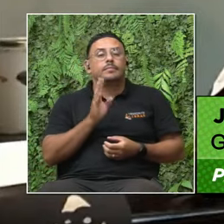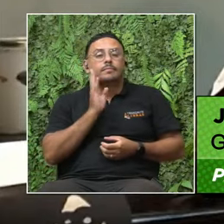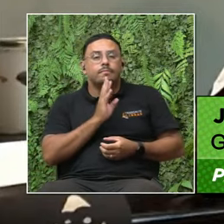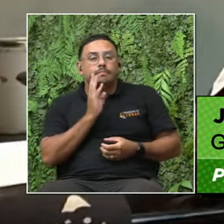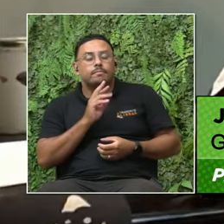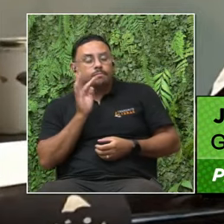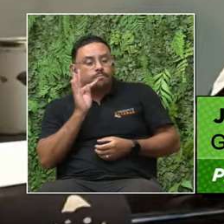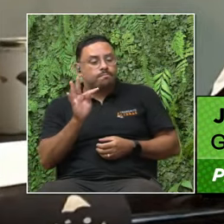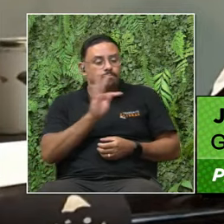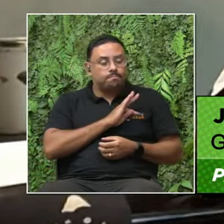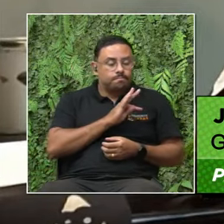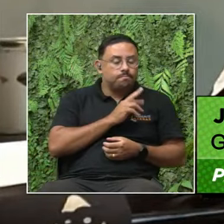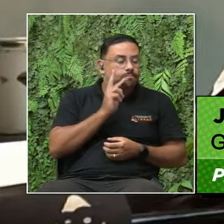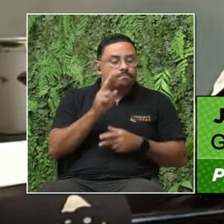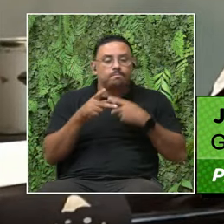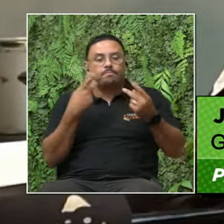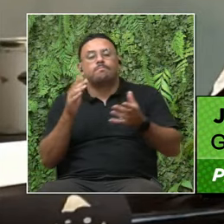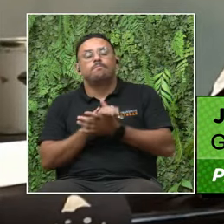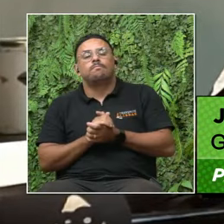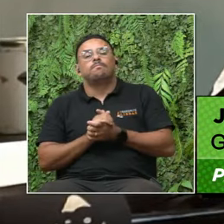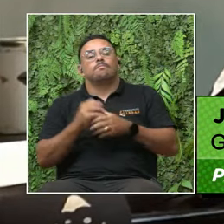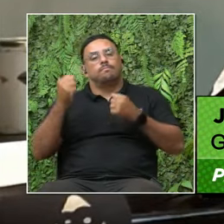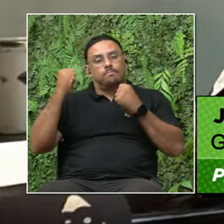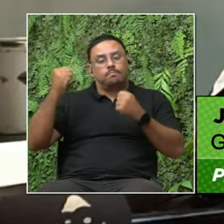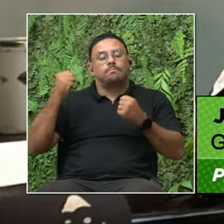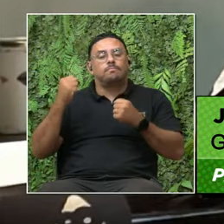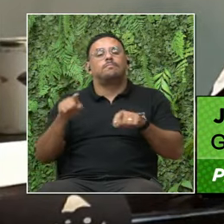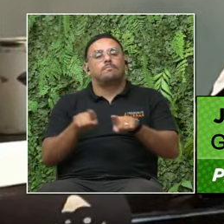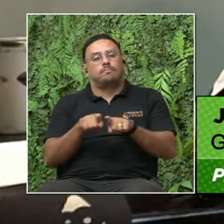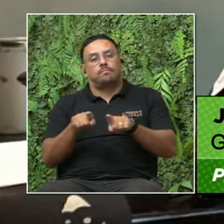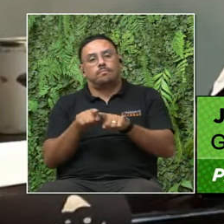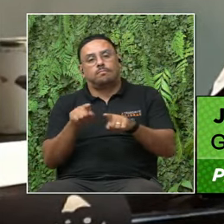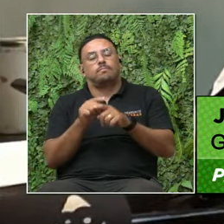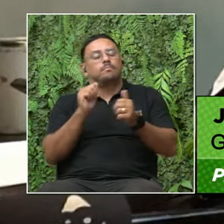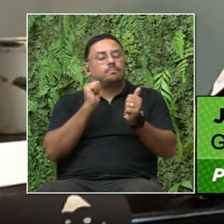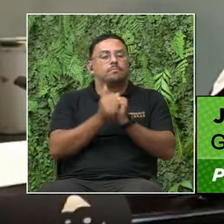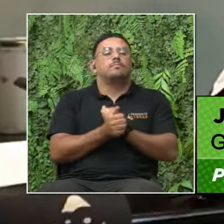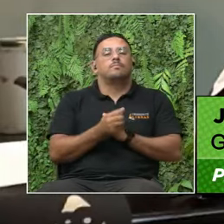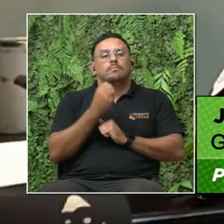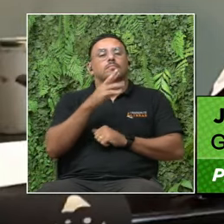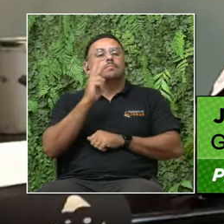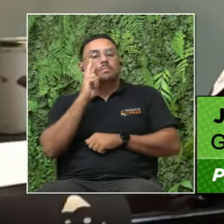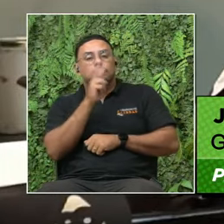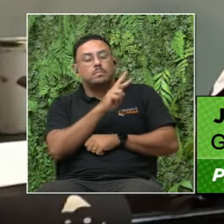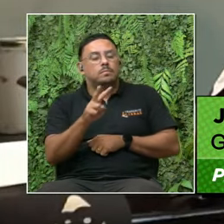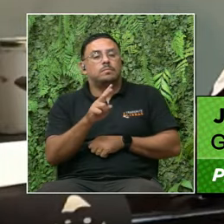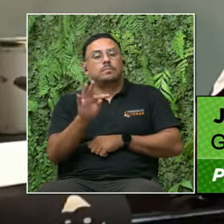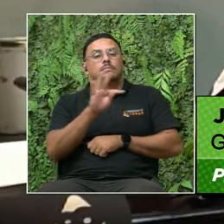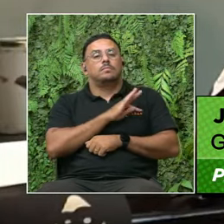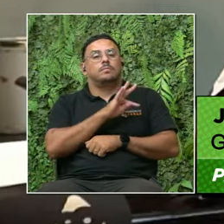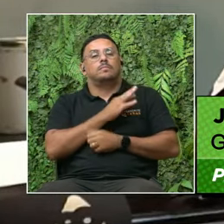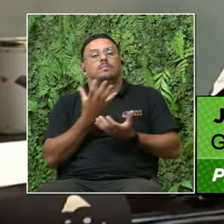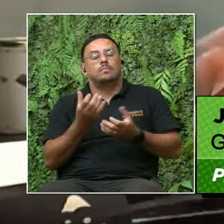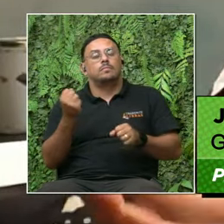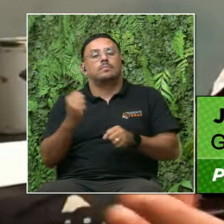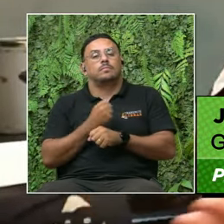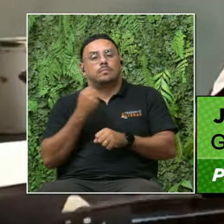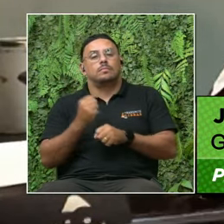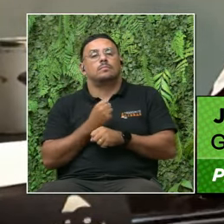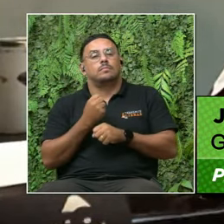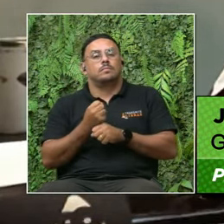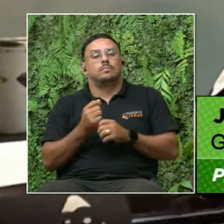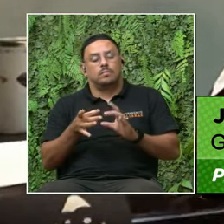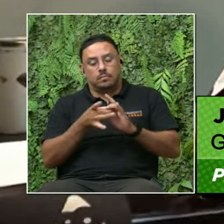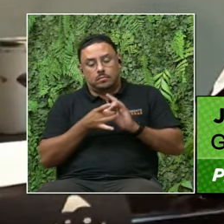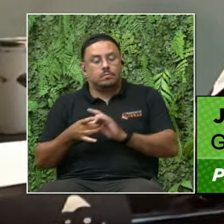técnico você citou algumas coisas aí que ele diz sobre torcida e e jogadores é muito bom você ver que o técnico quer construir uma relação com o